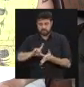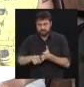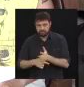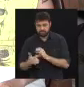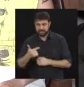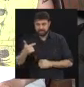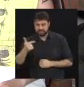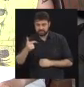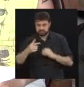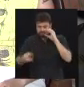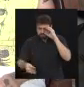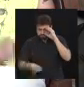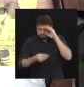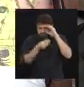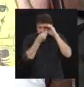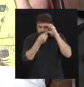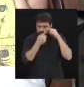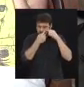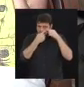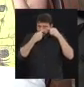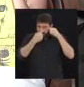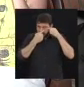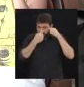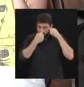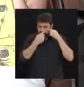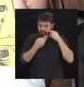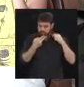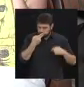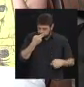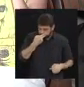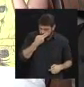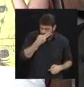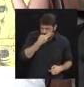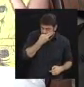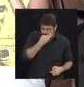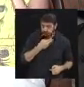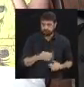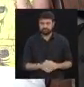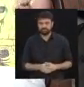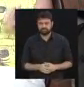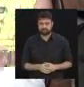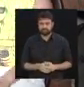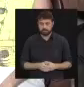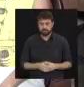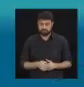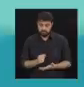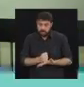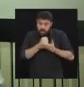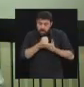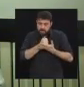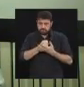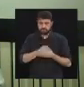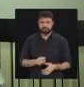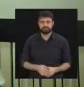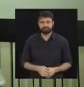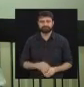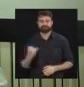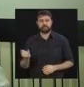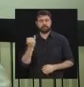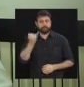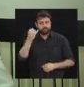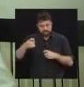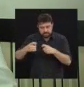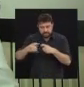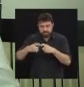foi implante, que é a parte de baixo da pálpebra subiu um pouquinho, para ajudar na lubrificação. A importância do